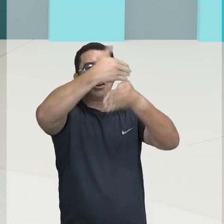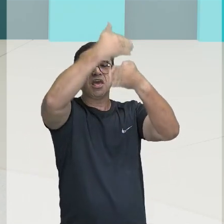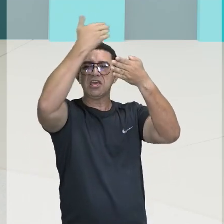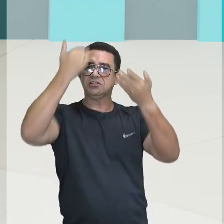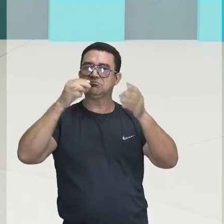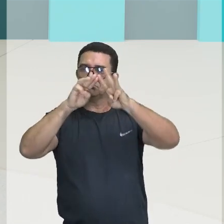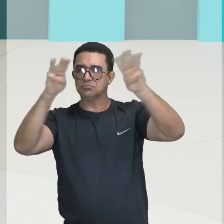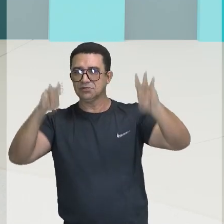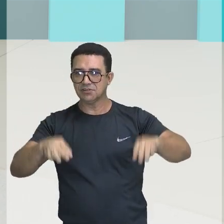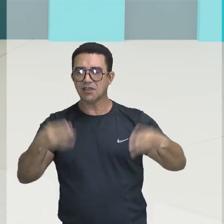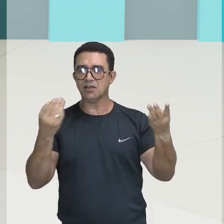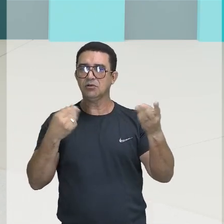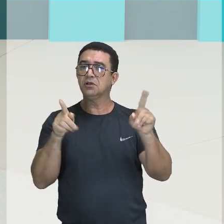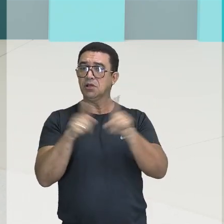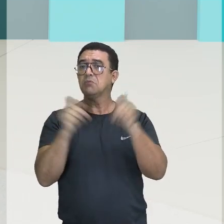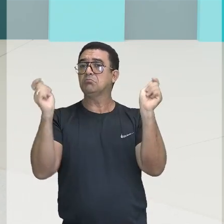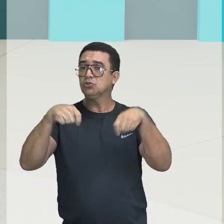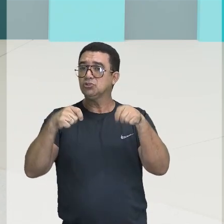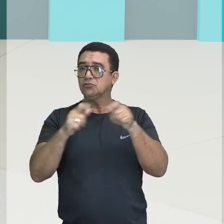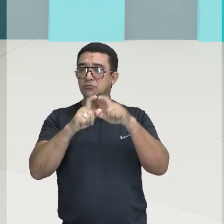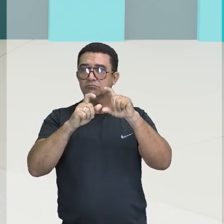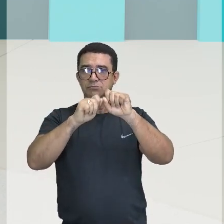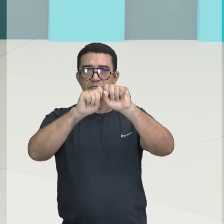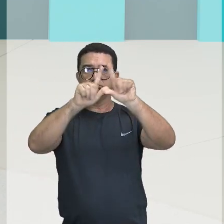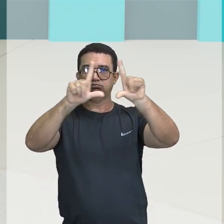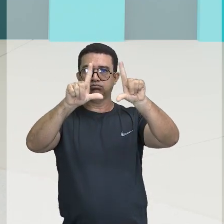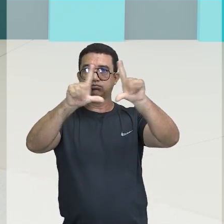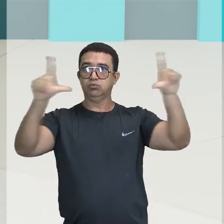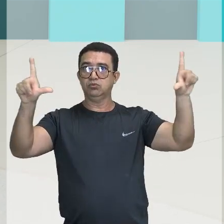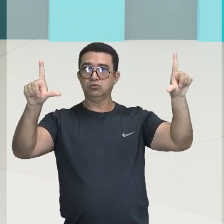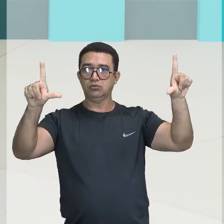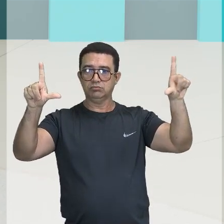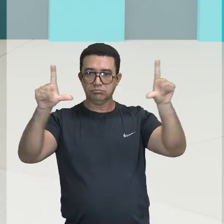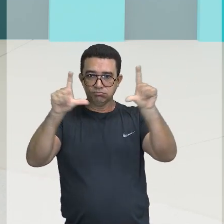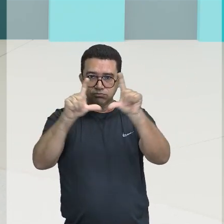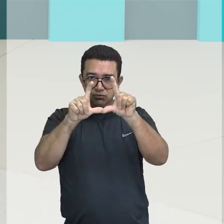museus, ampliar aqui as obras de arte, como já foi visto,